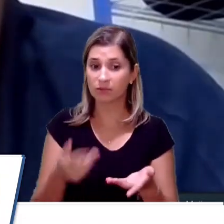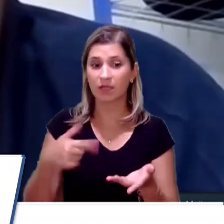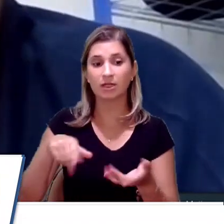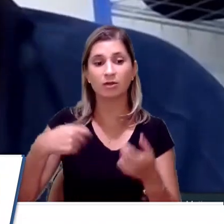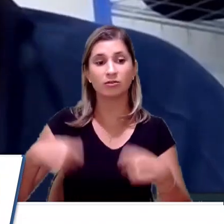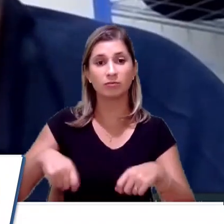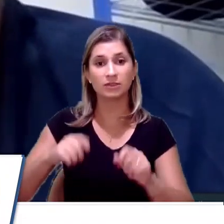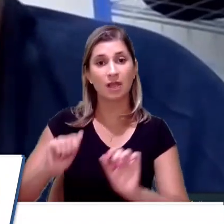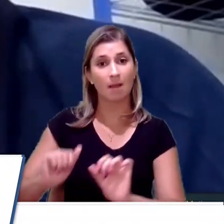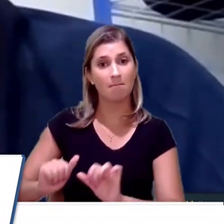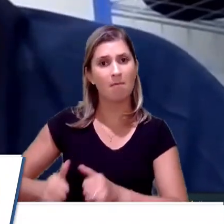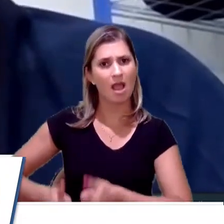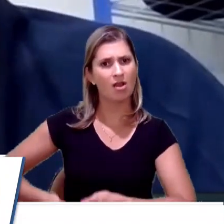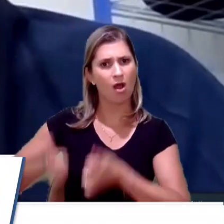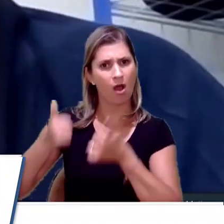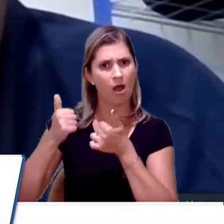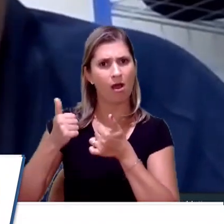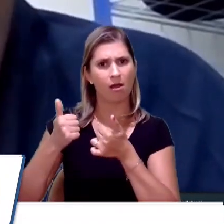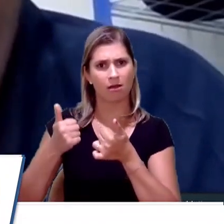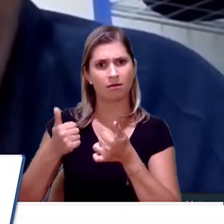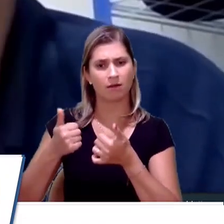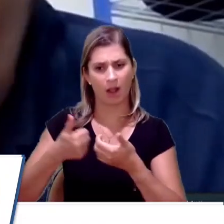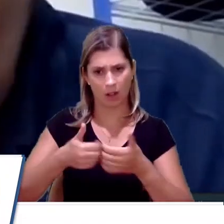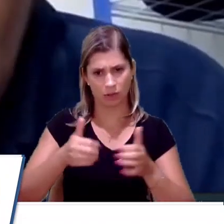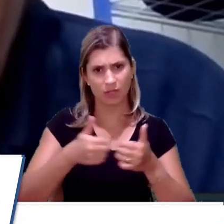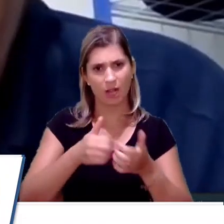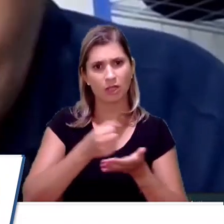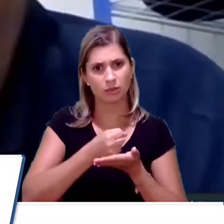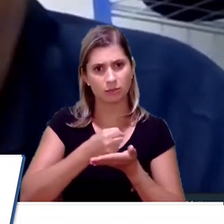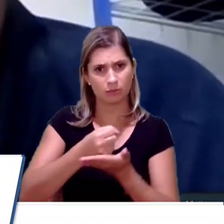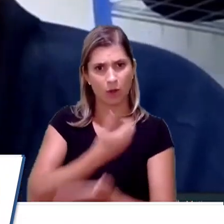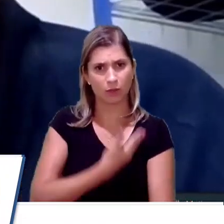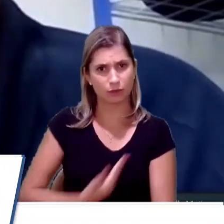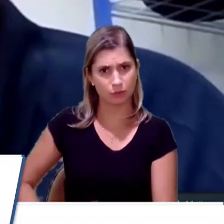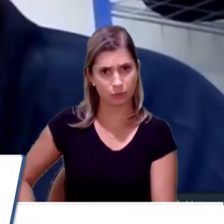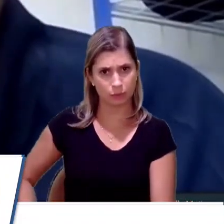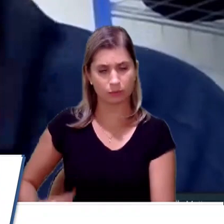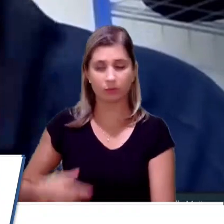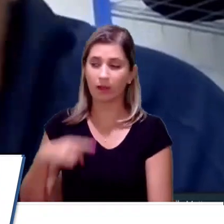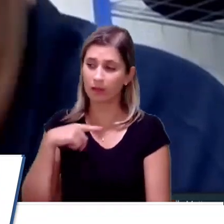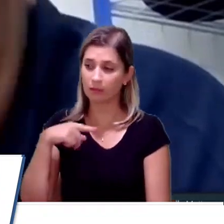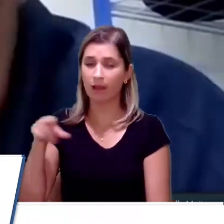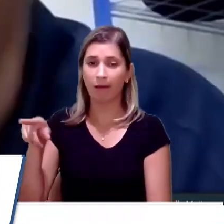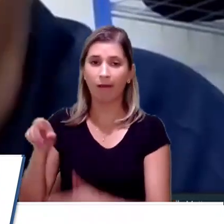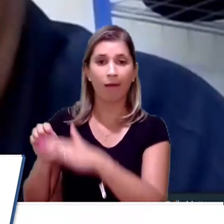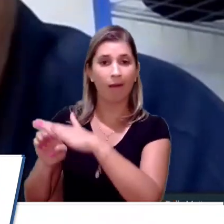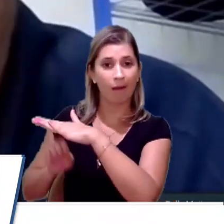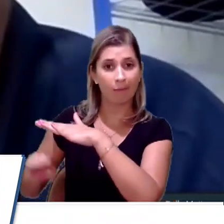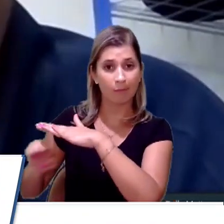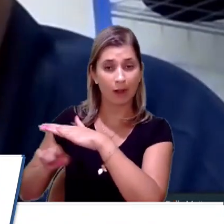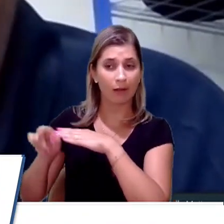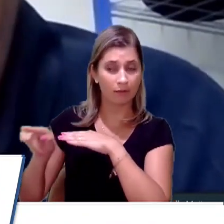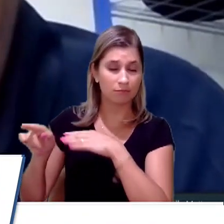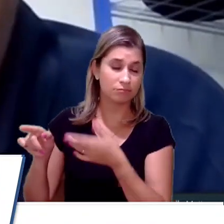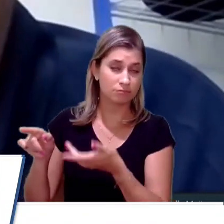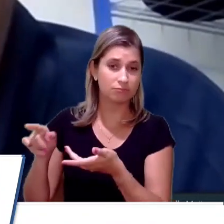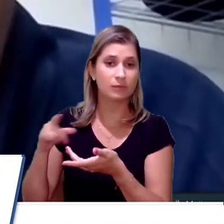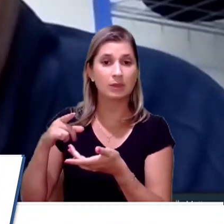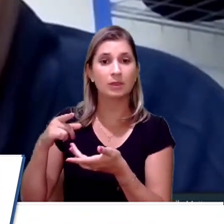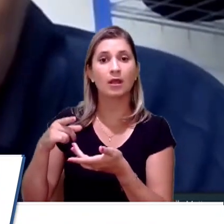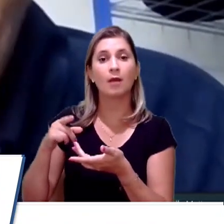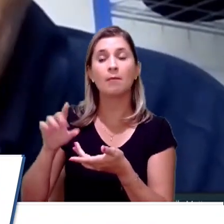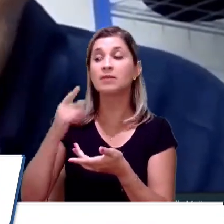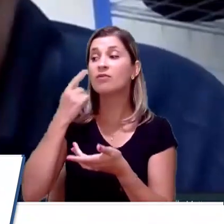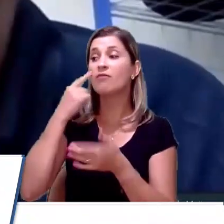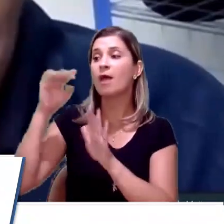público. É óbvio que nós estamos debatendo contra uma empresa São José. Se você for ver no hall lá de empresas,